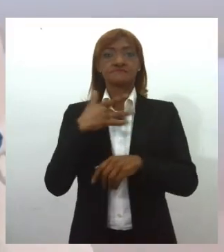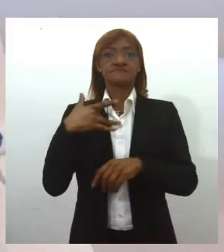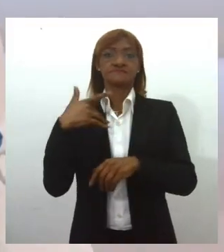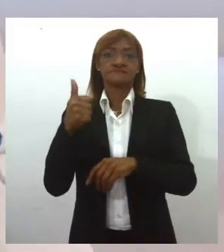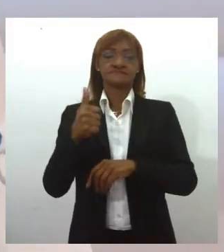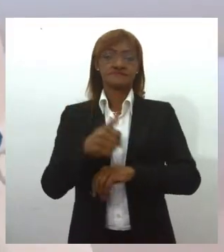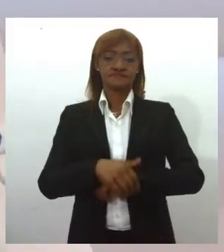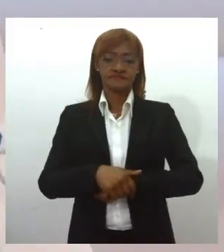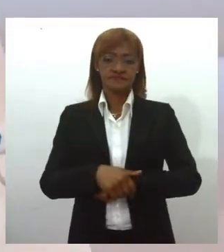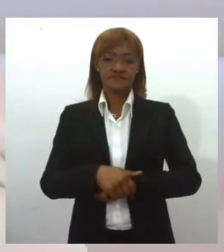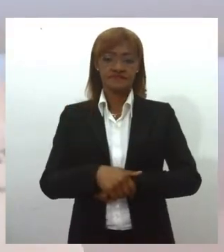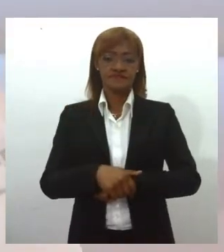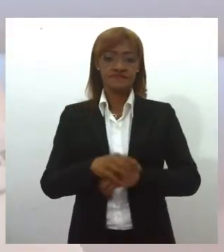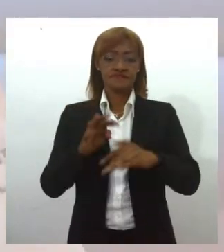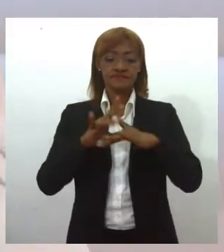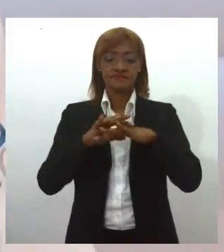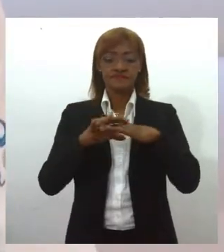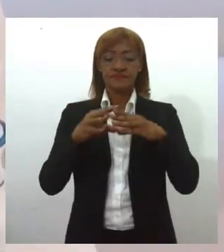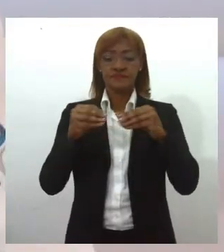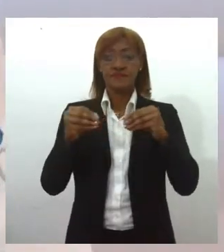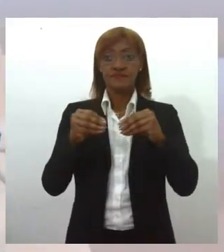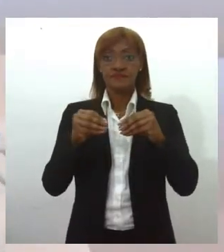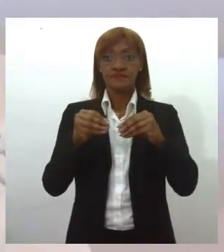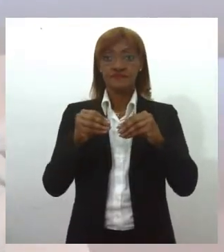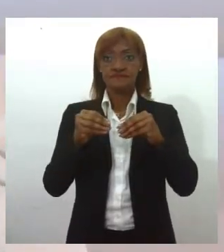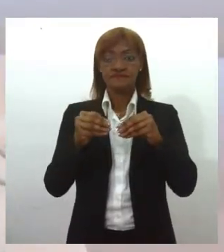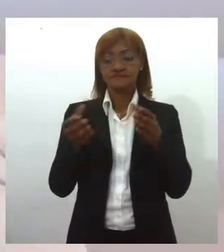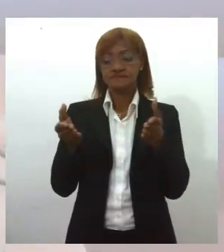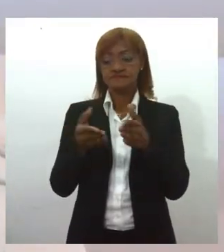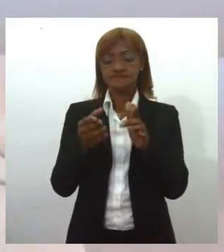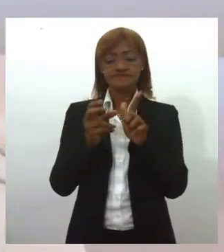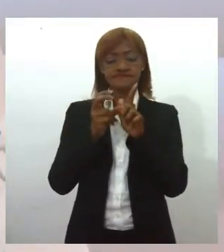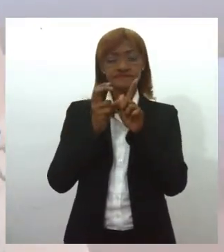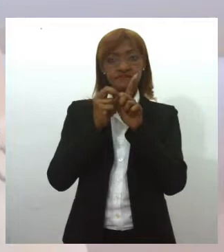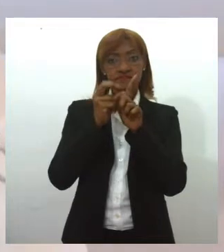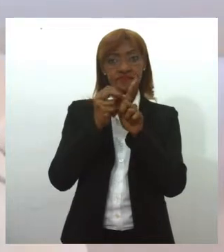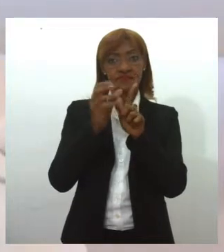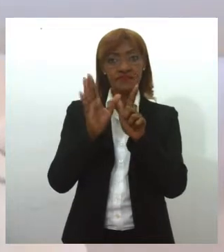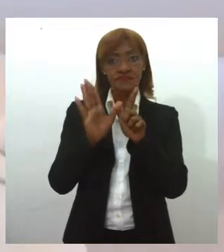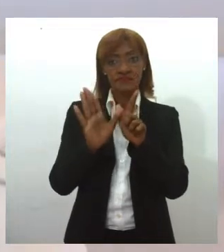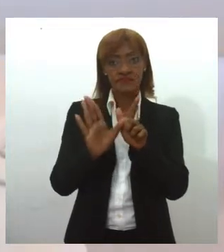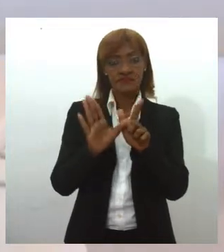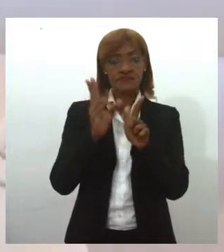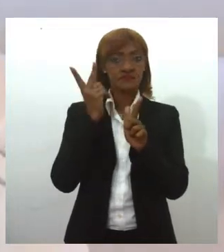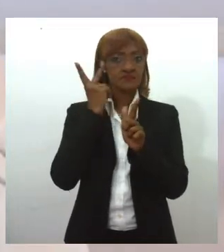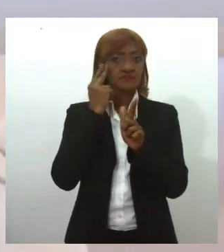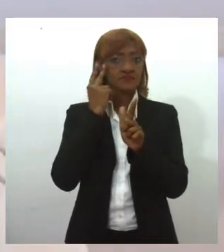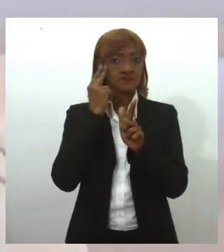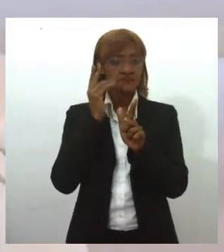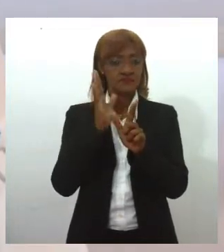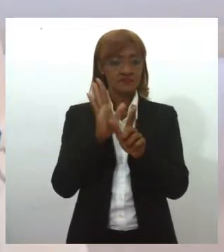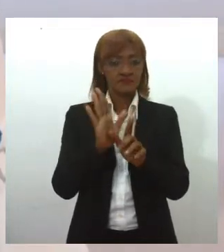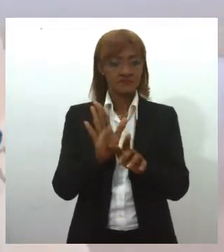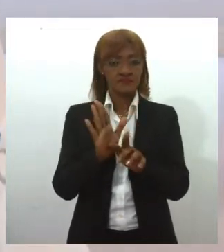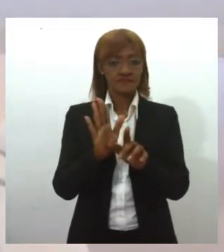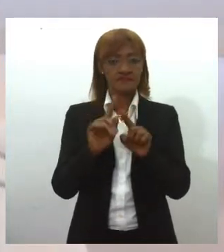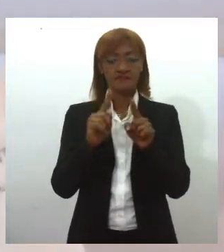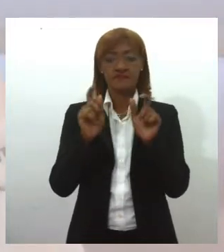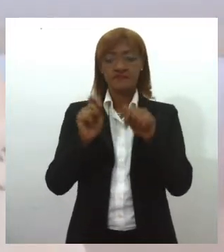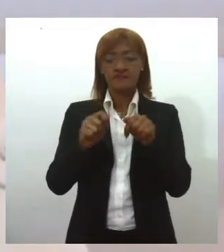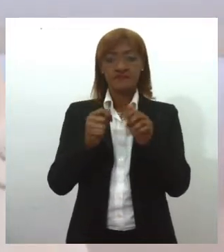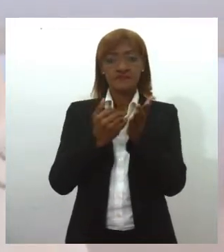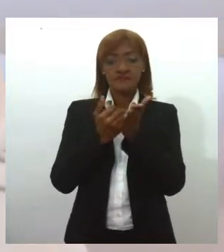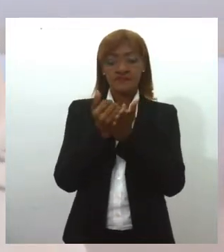Estamos diante de um câncer comum que pode ser diagnosticado numa fase precoce de uma